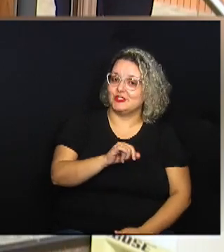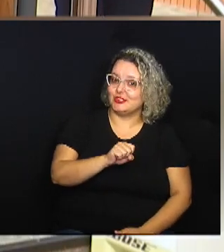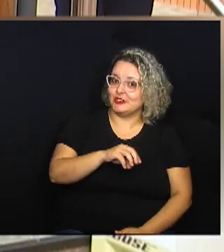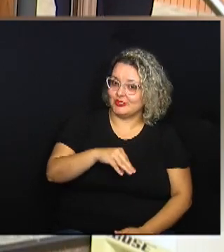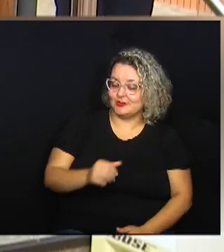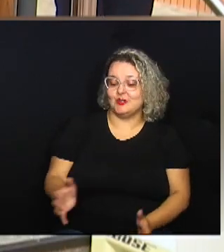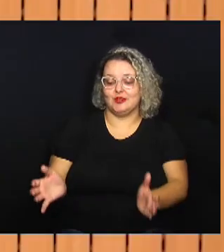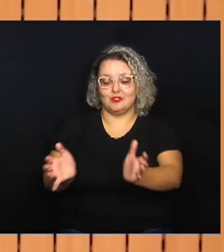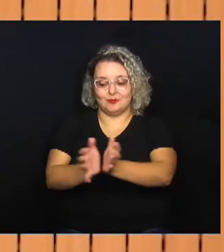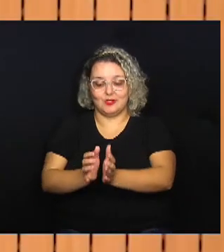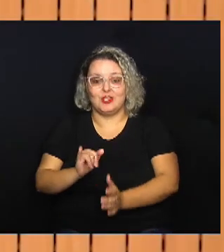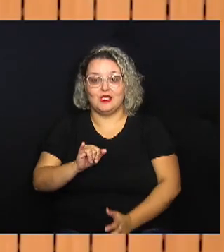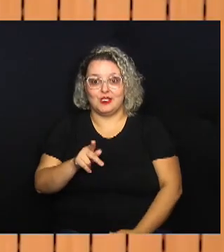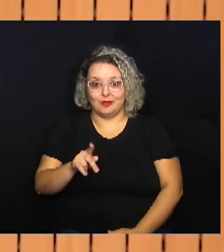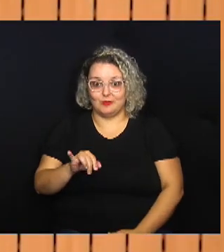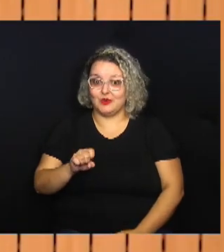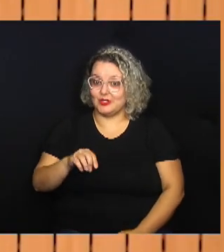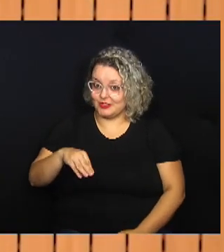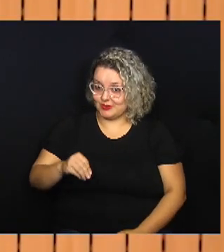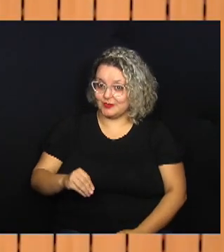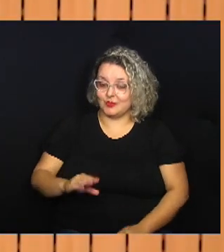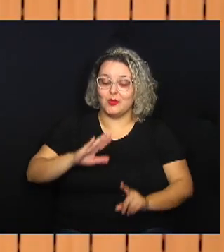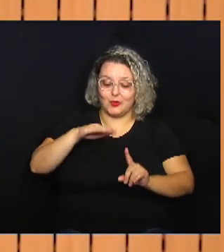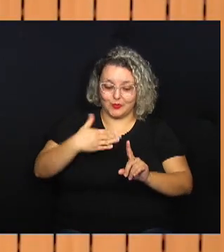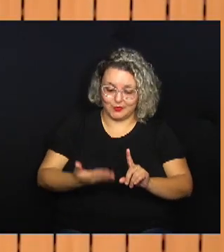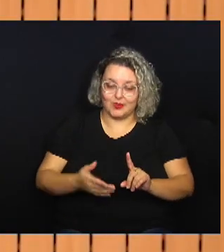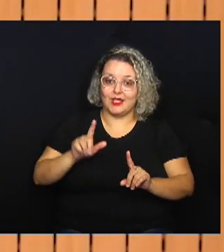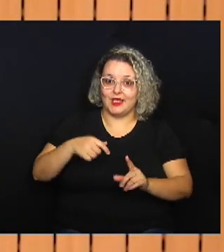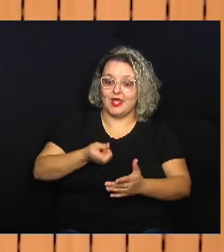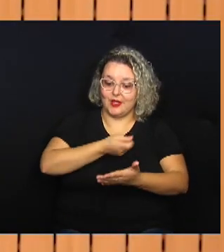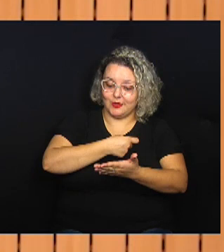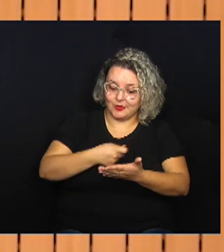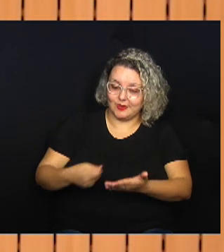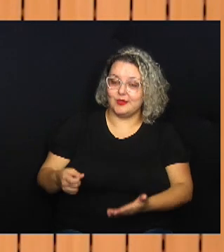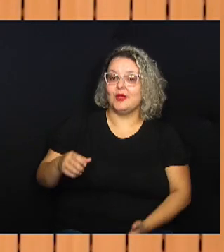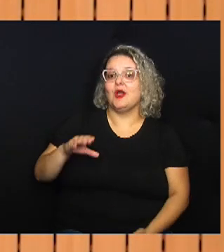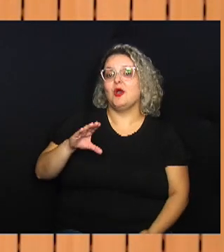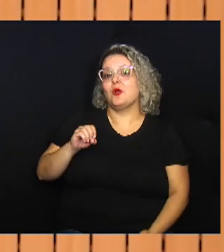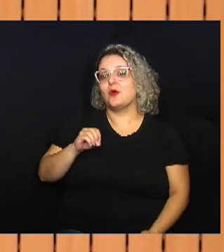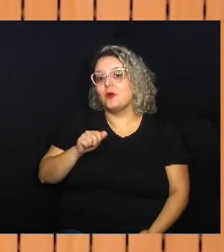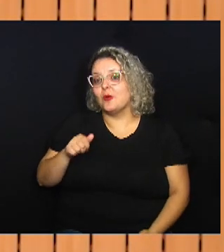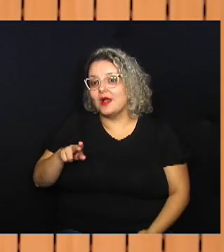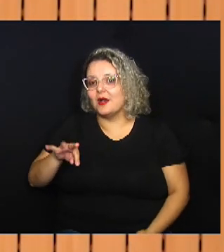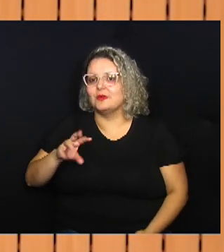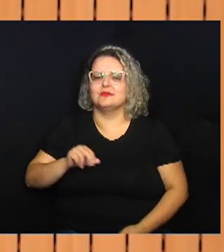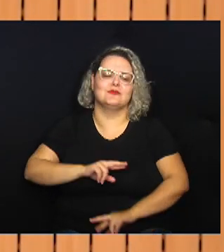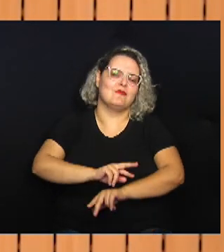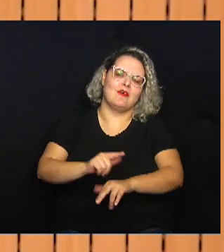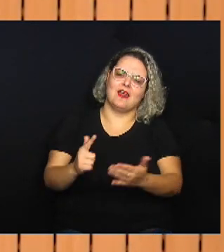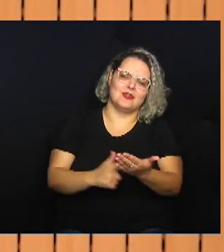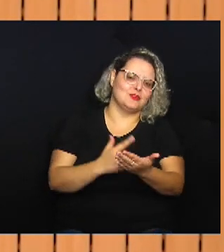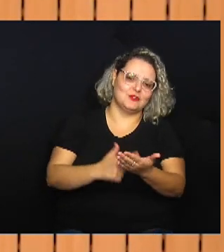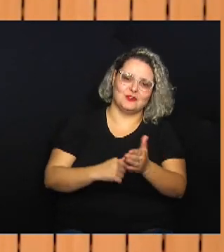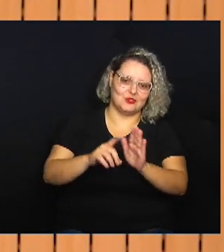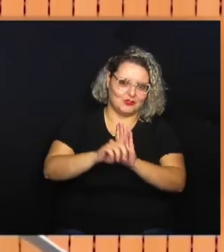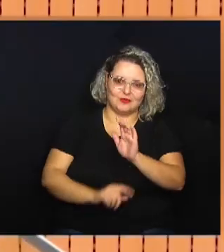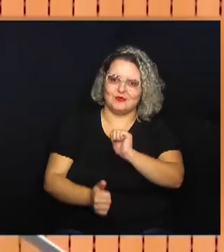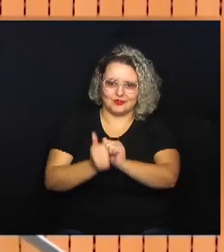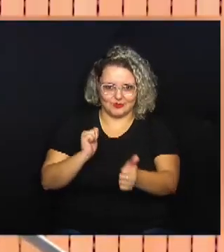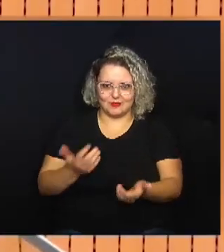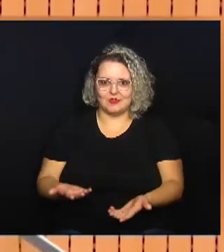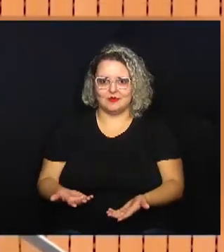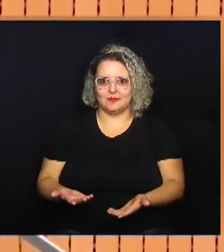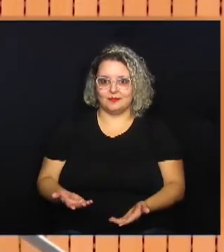Brasileira de Hipismo o homenageado é autor e co-autor de diversas obras sobre direito Desportivo